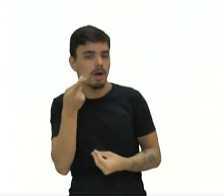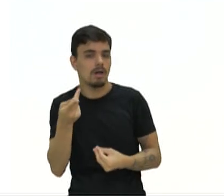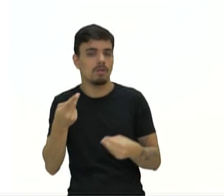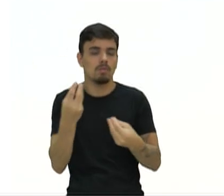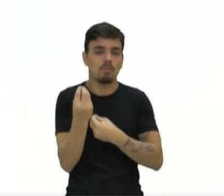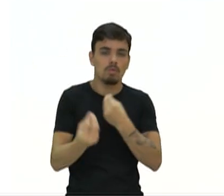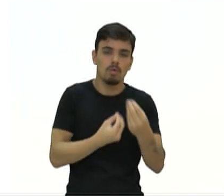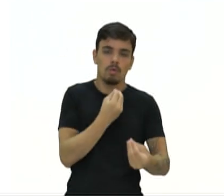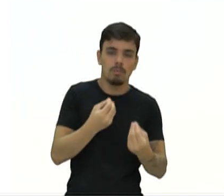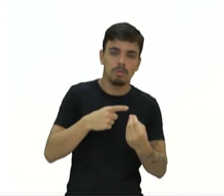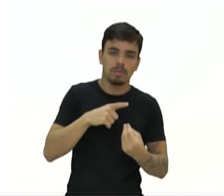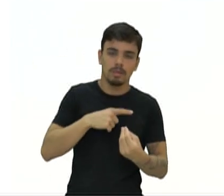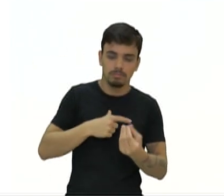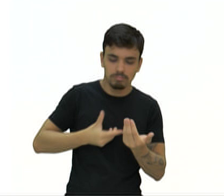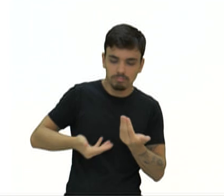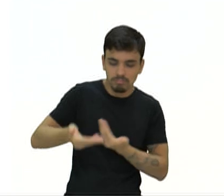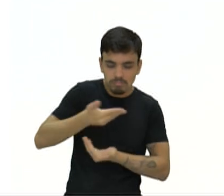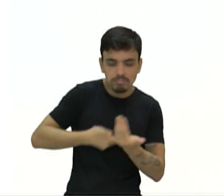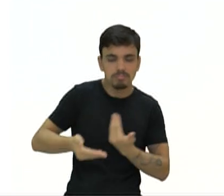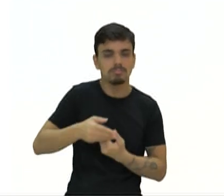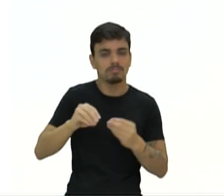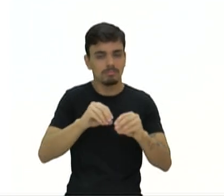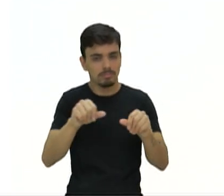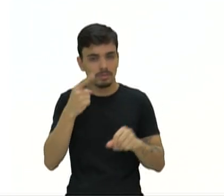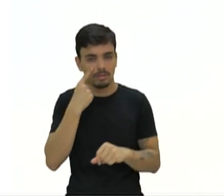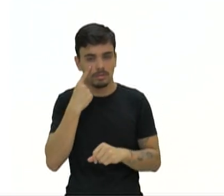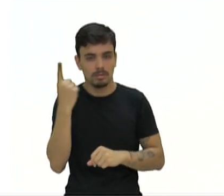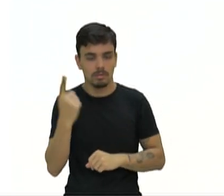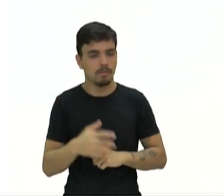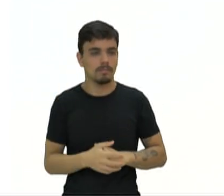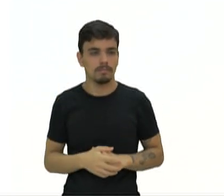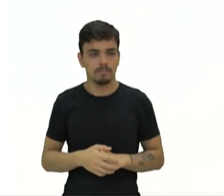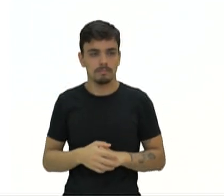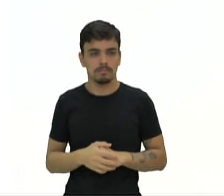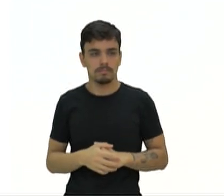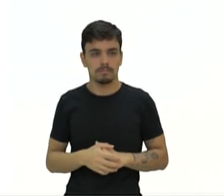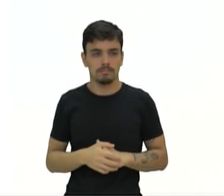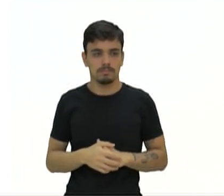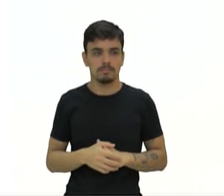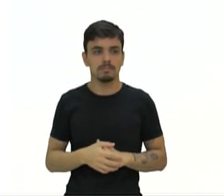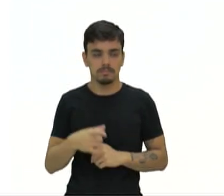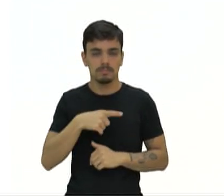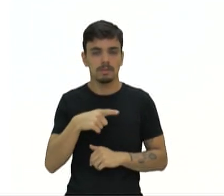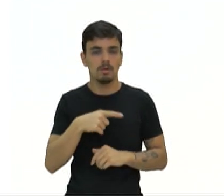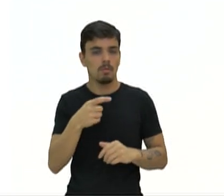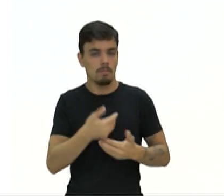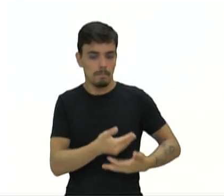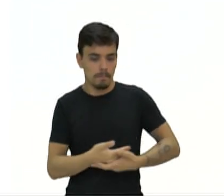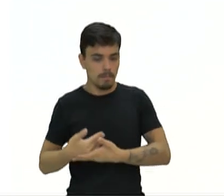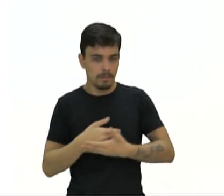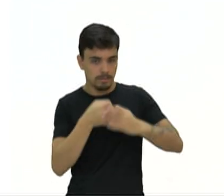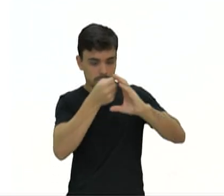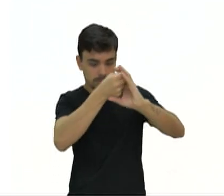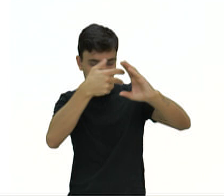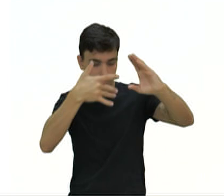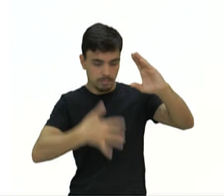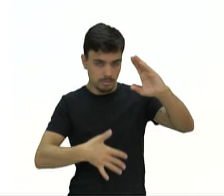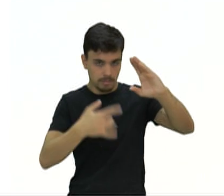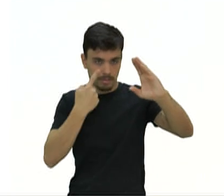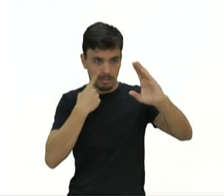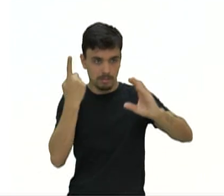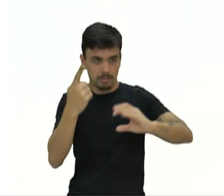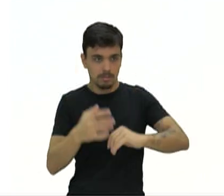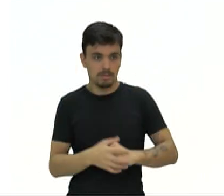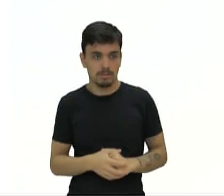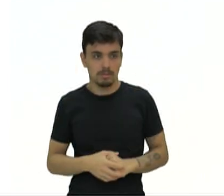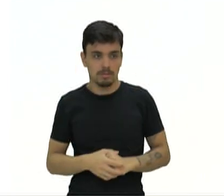né? Aqui mais ou menos a situação, né? O bebezinho ali já com as características humanas mesmo, já chupando o dedinho ali,